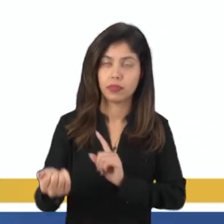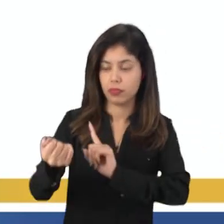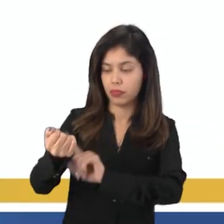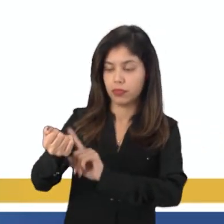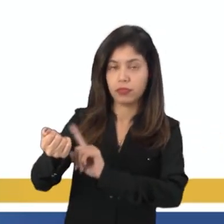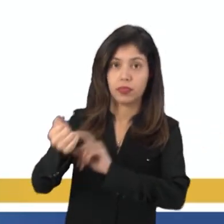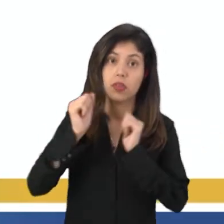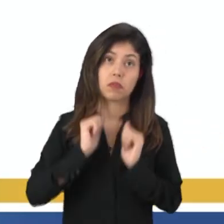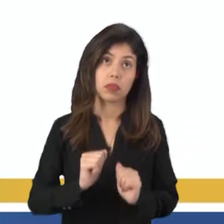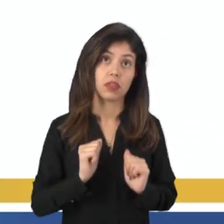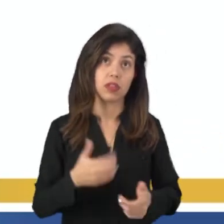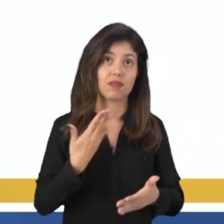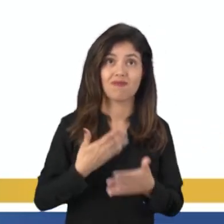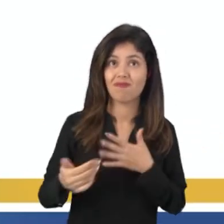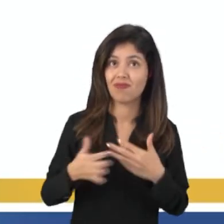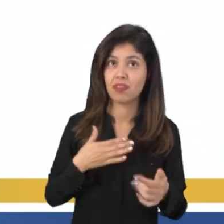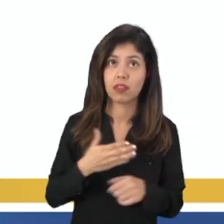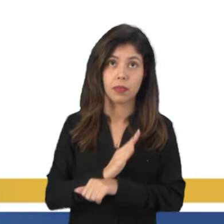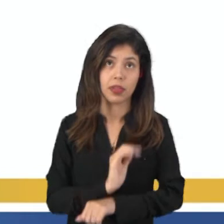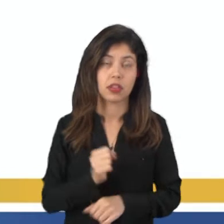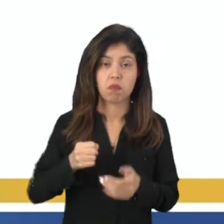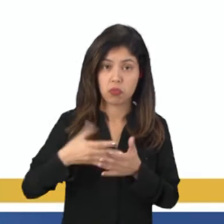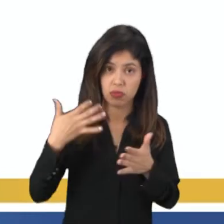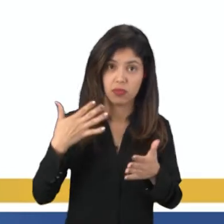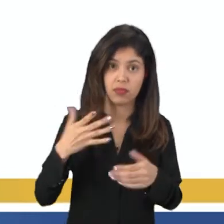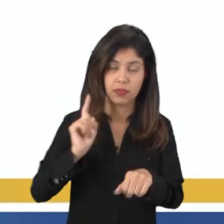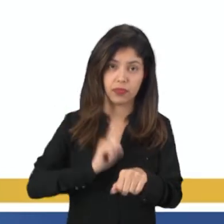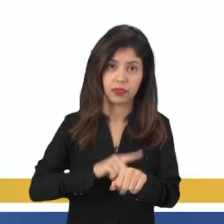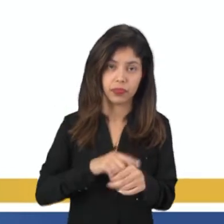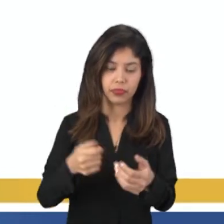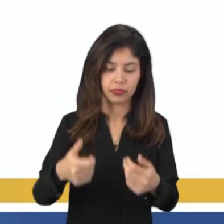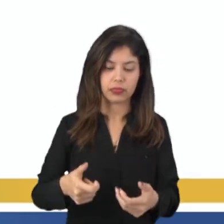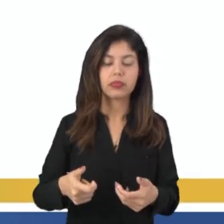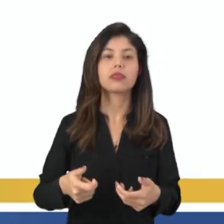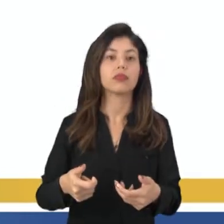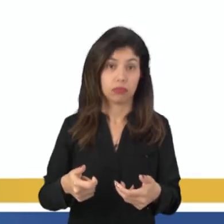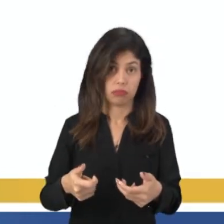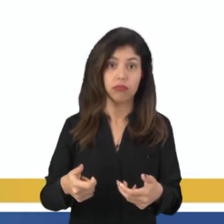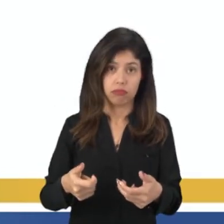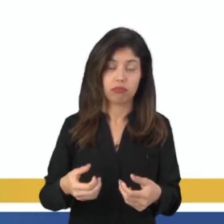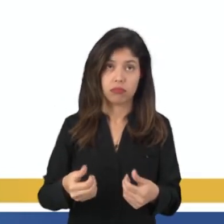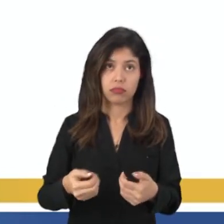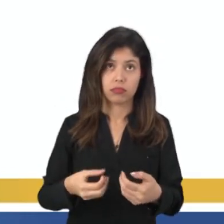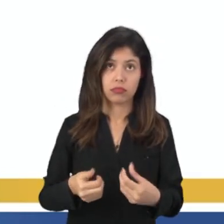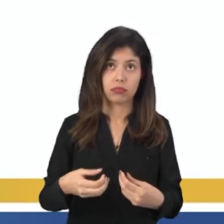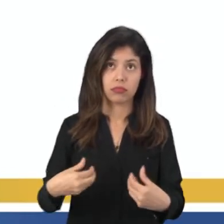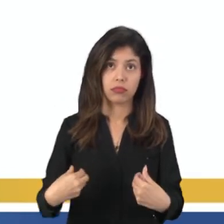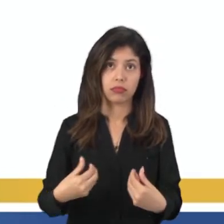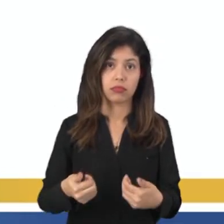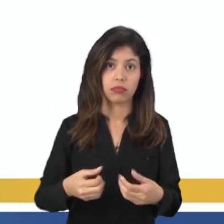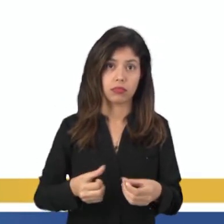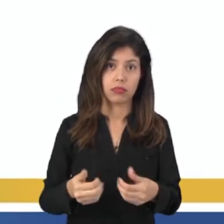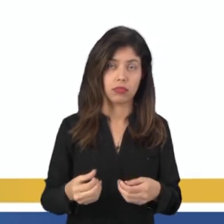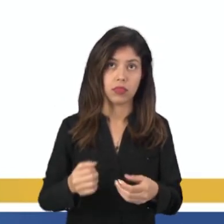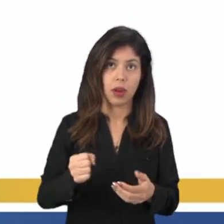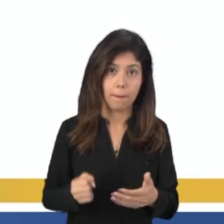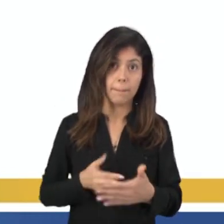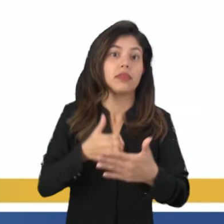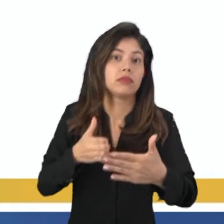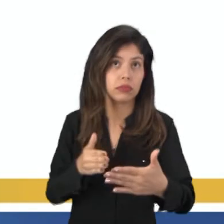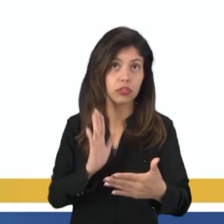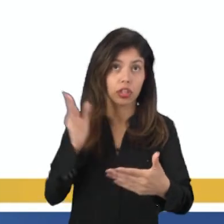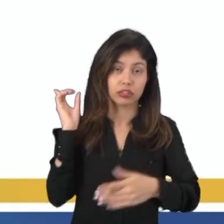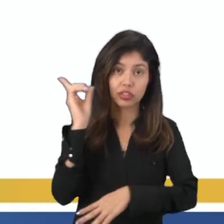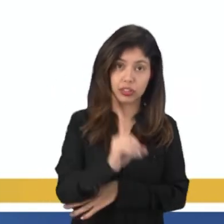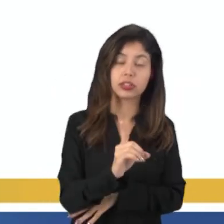Wi pode afetar qualquer um que passe muito tempo segurando o controle de console, já que ele provoca impacto direto